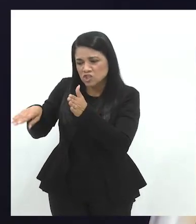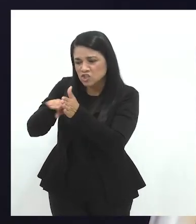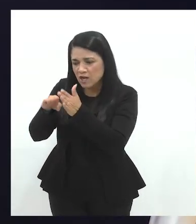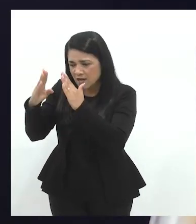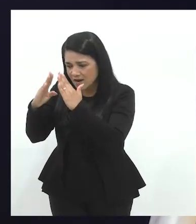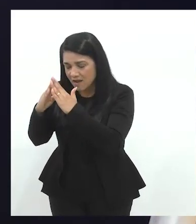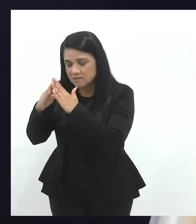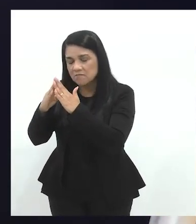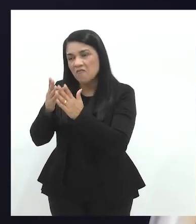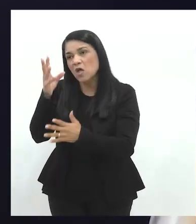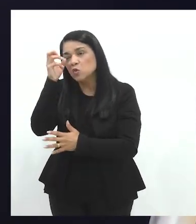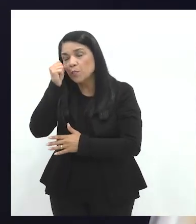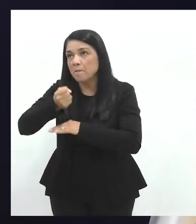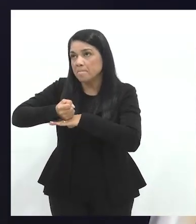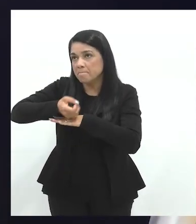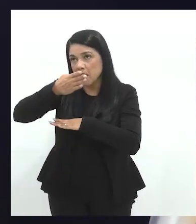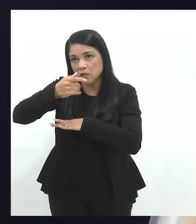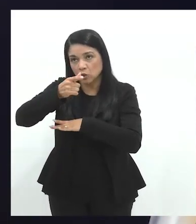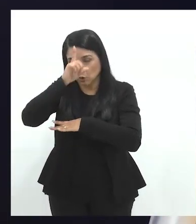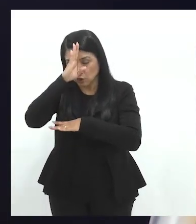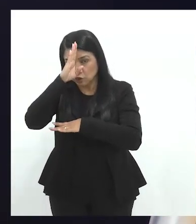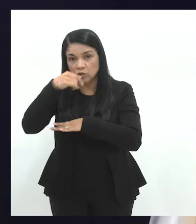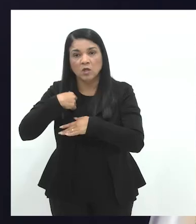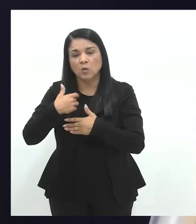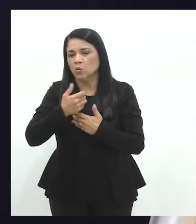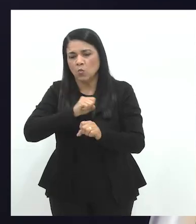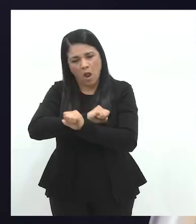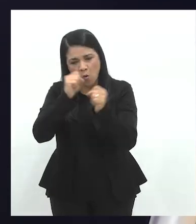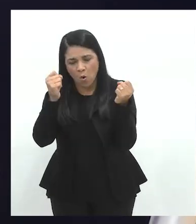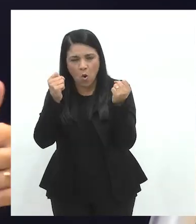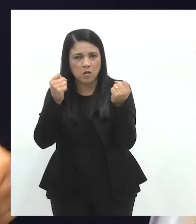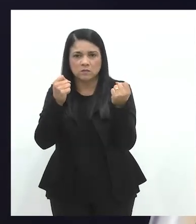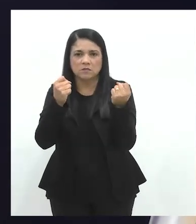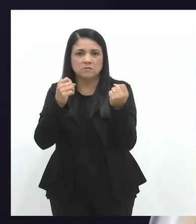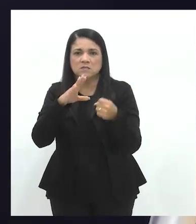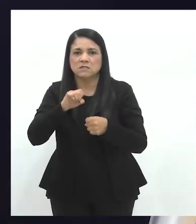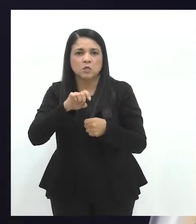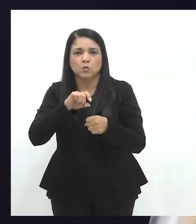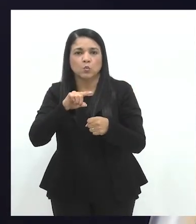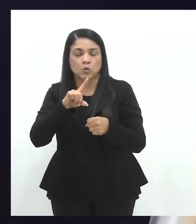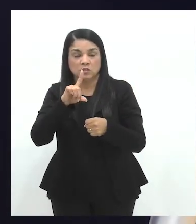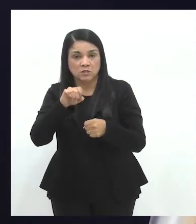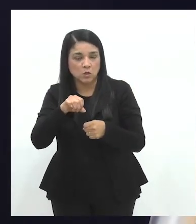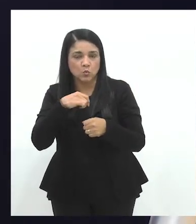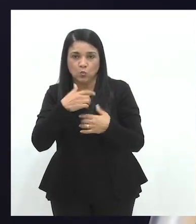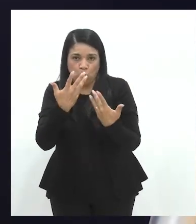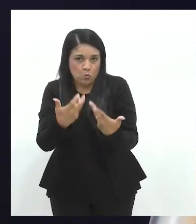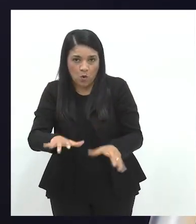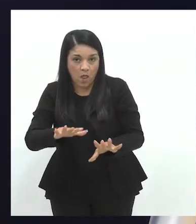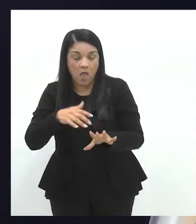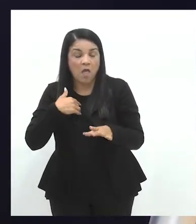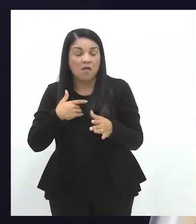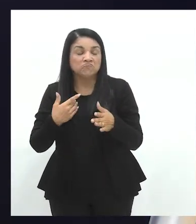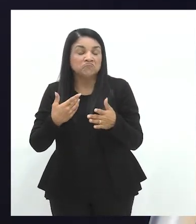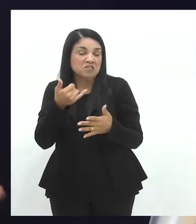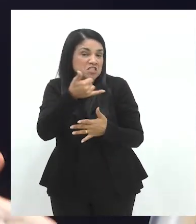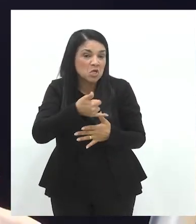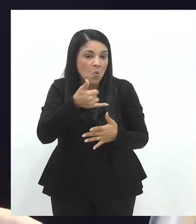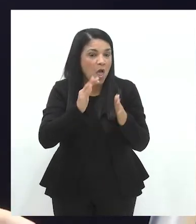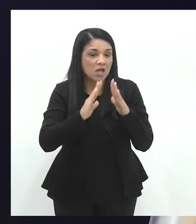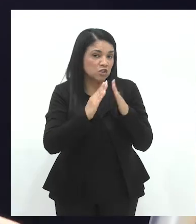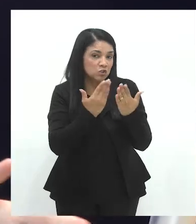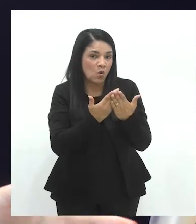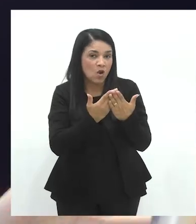casa, vai dormir meia-noite, no outro dia tendo que acordar cedo para estudar, vai para a escola já no celular, chega da escola no celular e